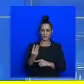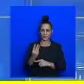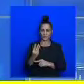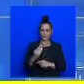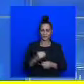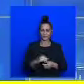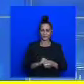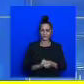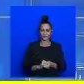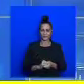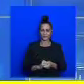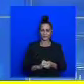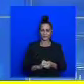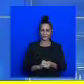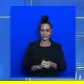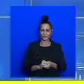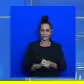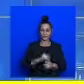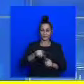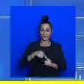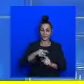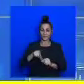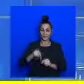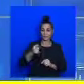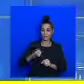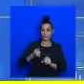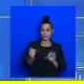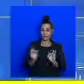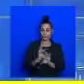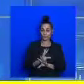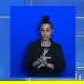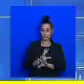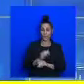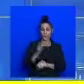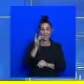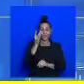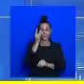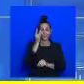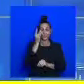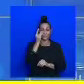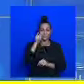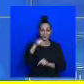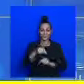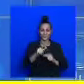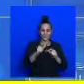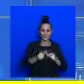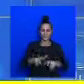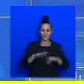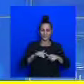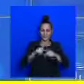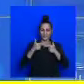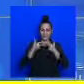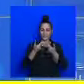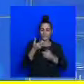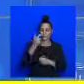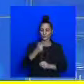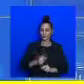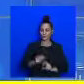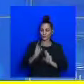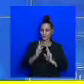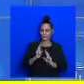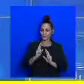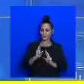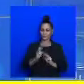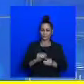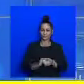33, bola verde. Mais 4 dezenas. Ao vivo, aqui direto do espaço na sorte, eu tô na torcida,